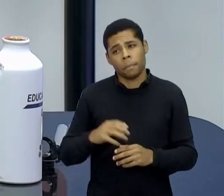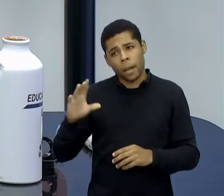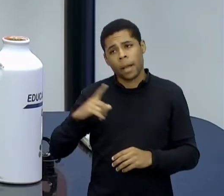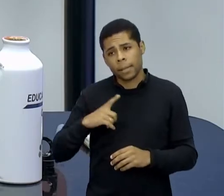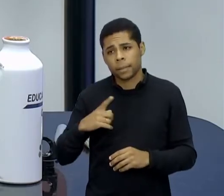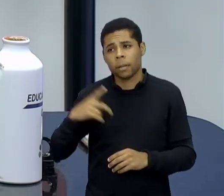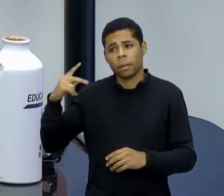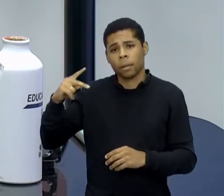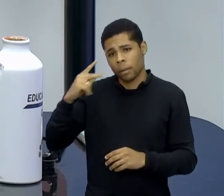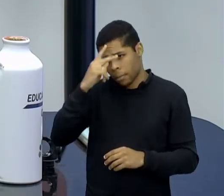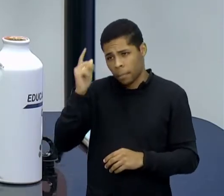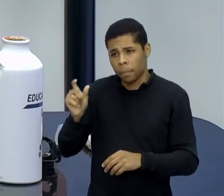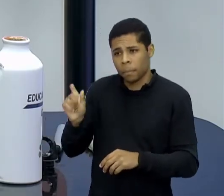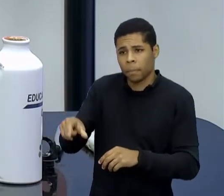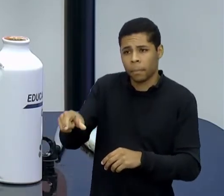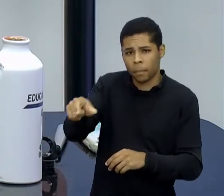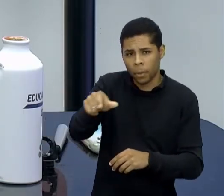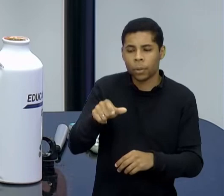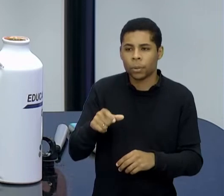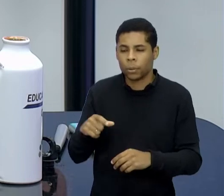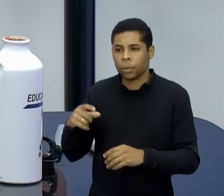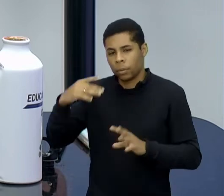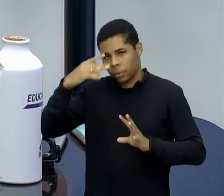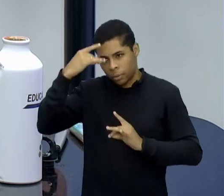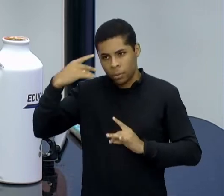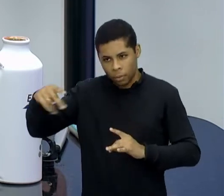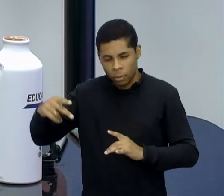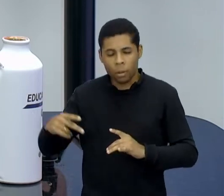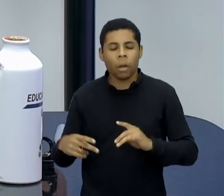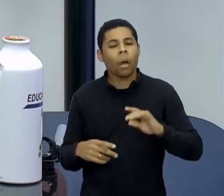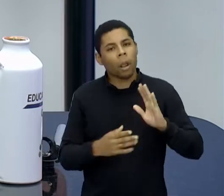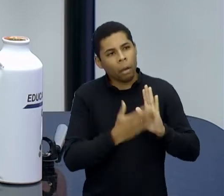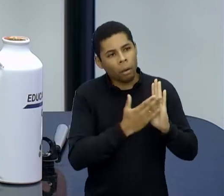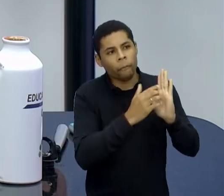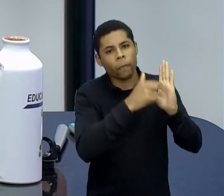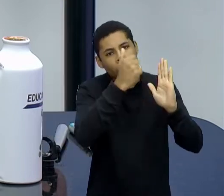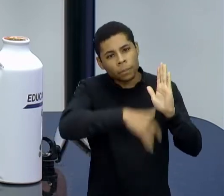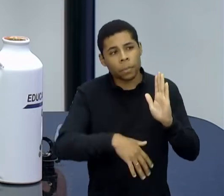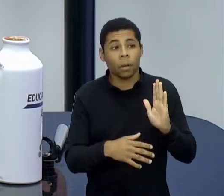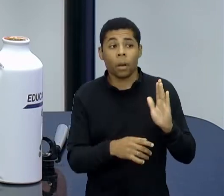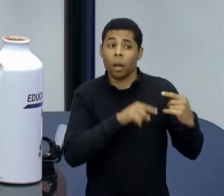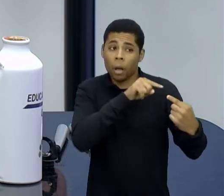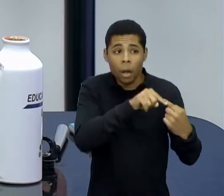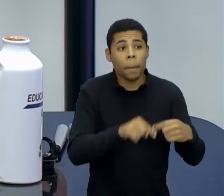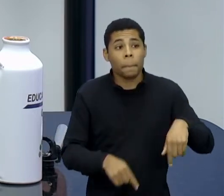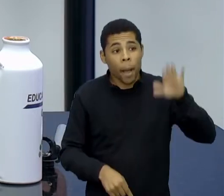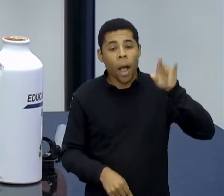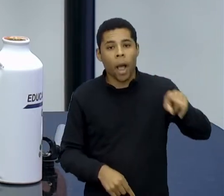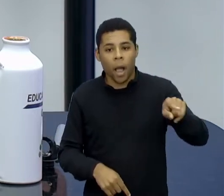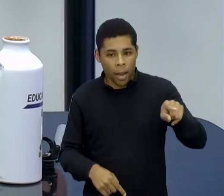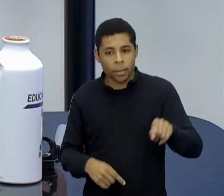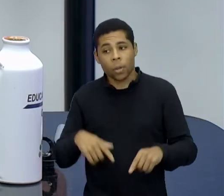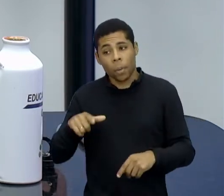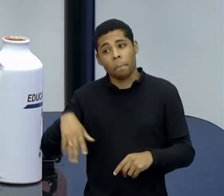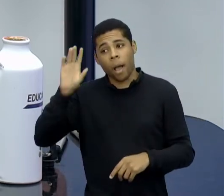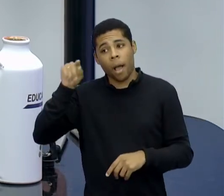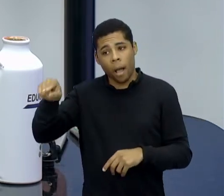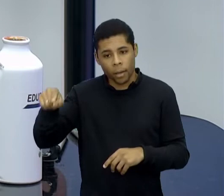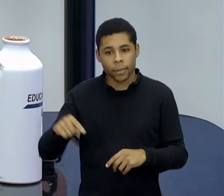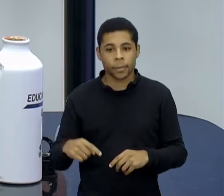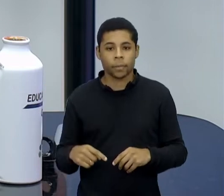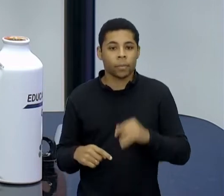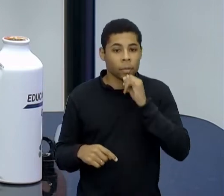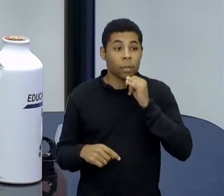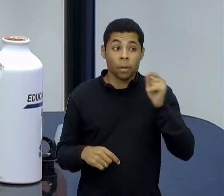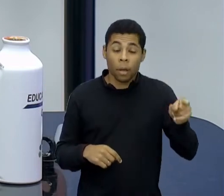bibliografias, né, referências bibliográficas que contam diferentes vertentes. Há uma que diz que foram trazidas com